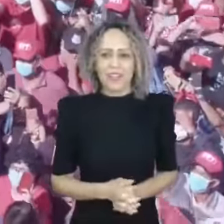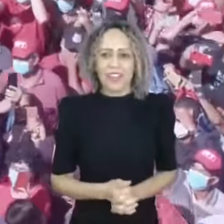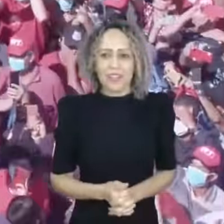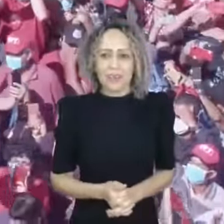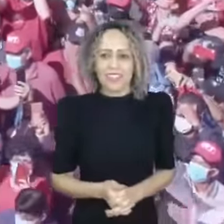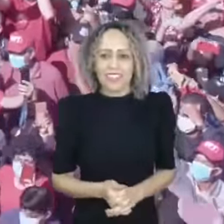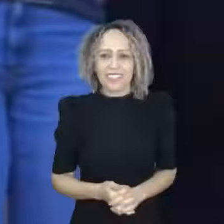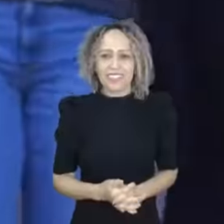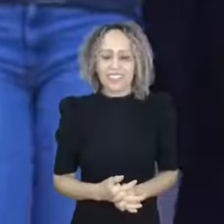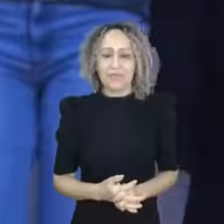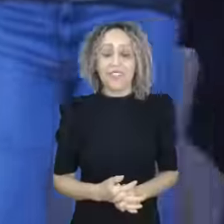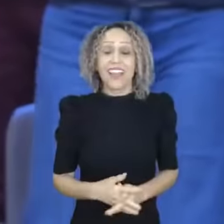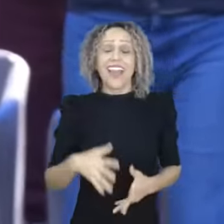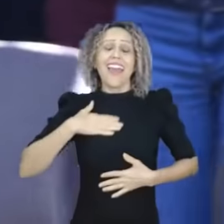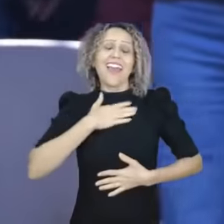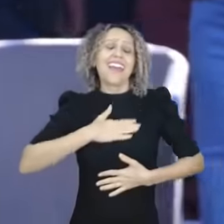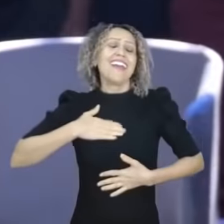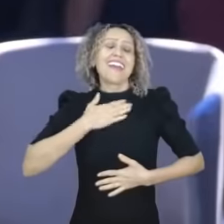Queridas